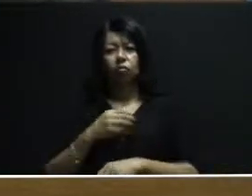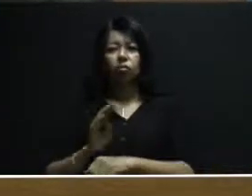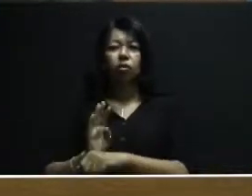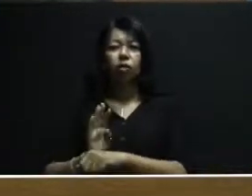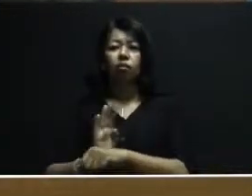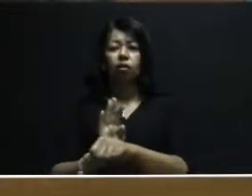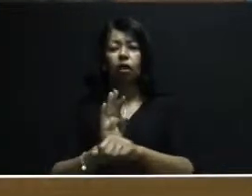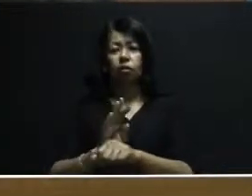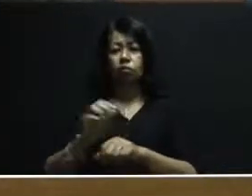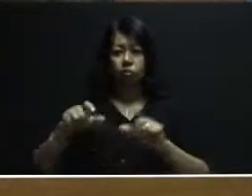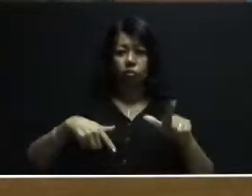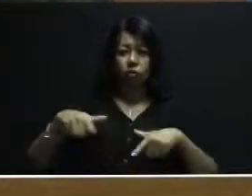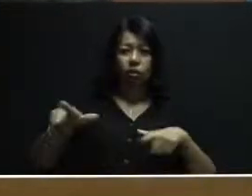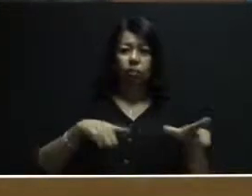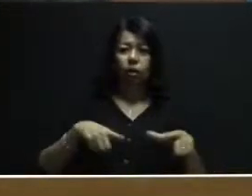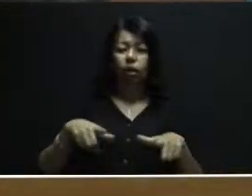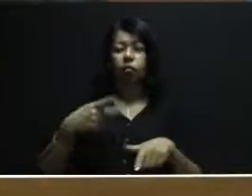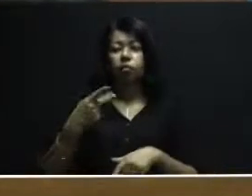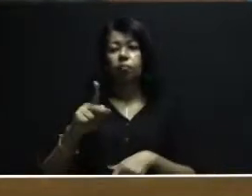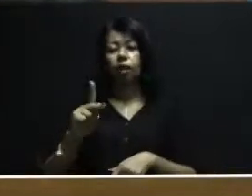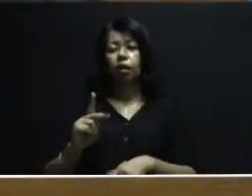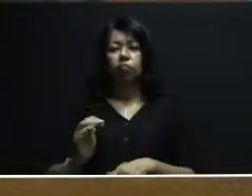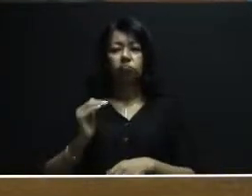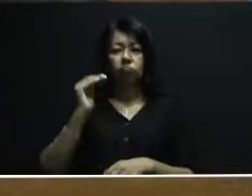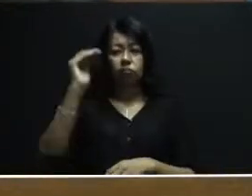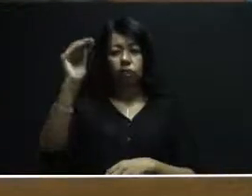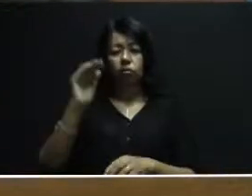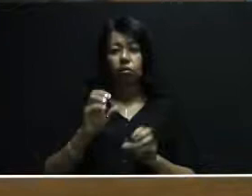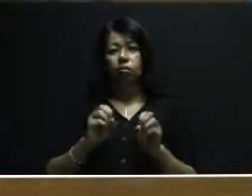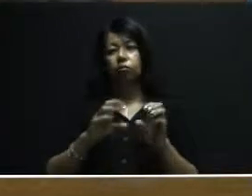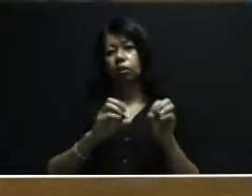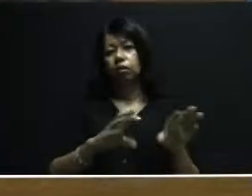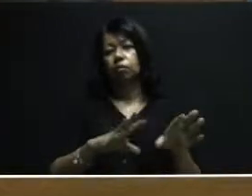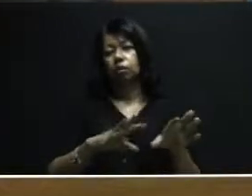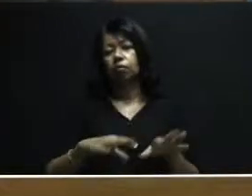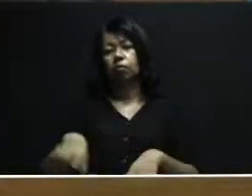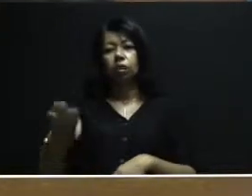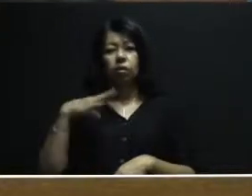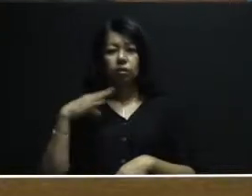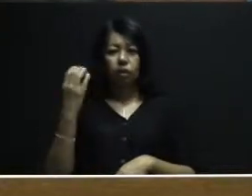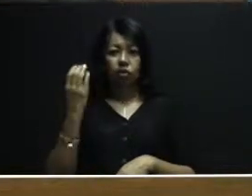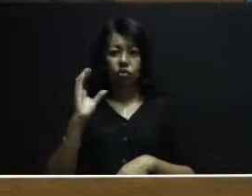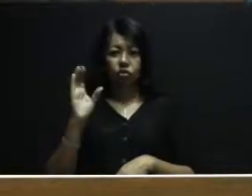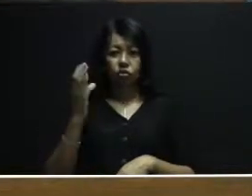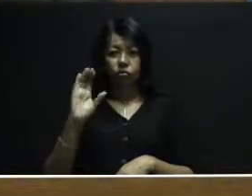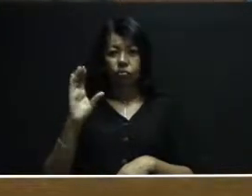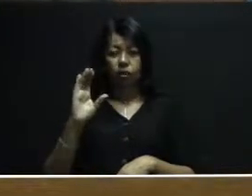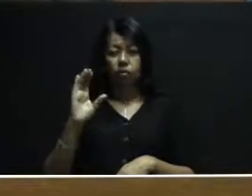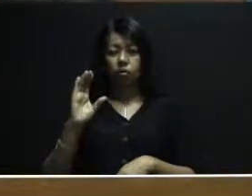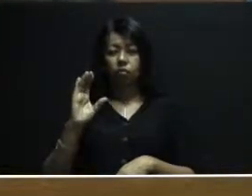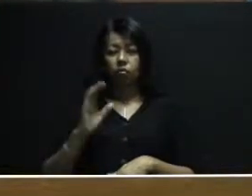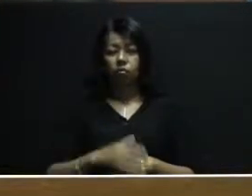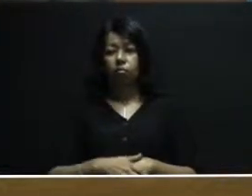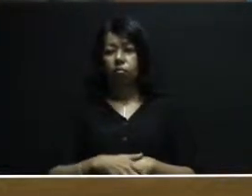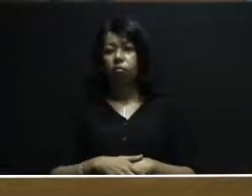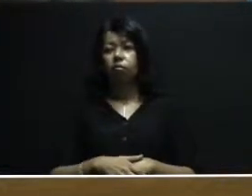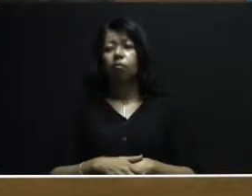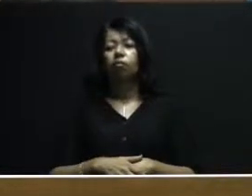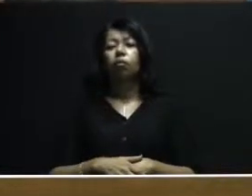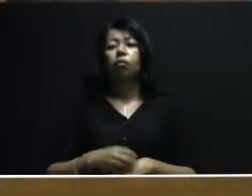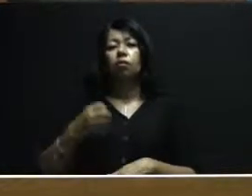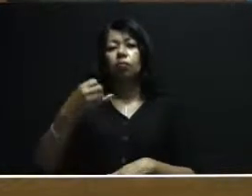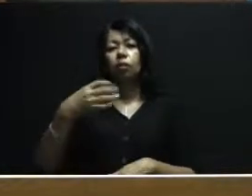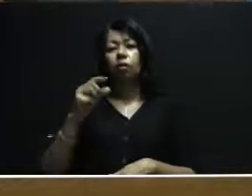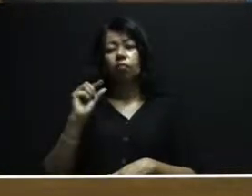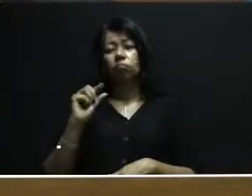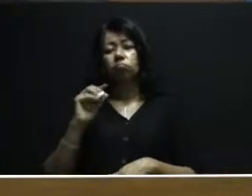trabalhos ou ações para o engrandecimento da educação física no município de Cubatão. Para explicar um